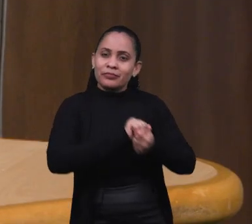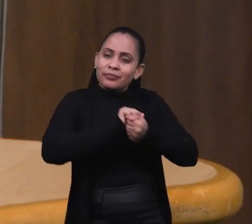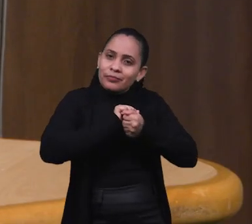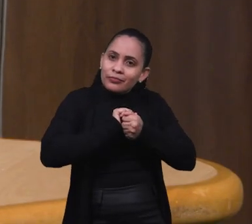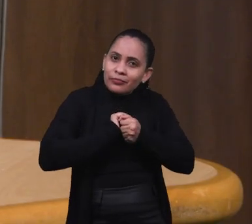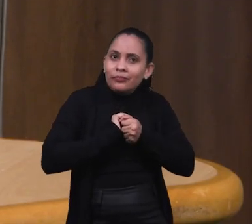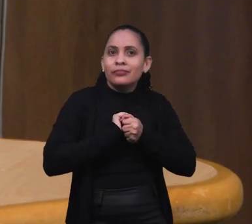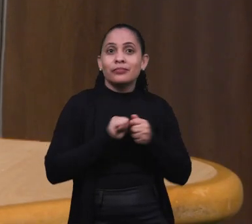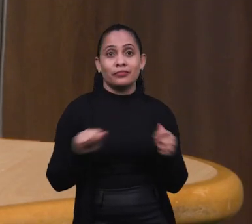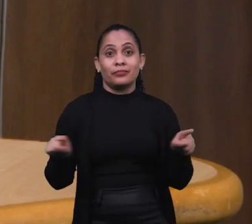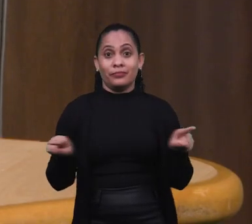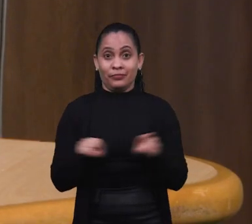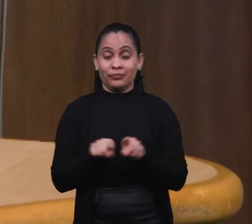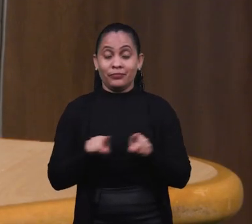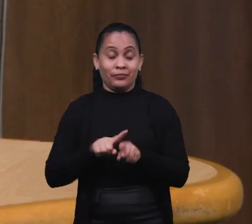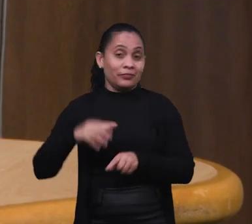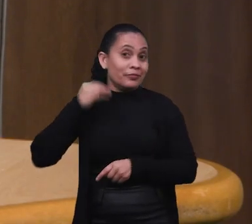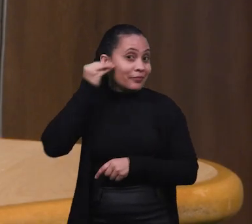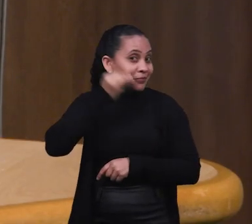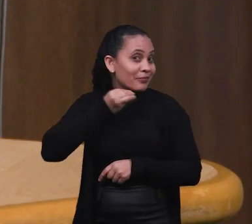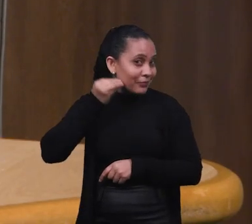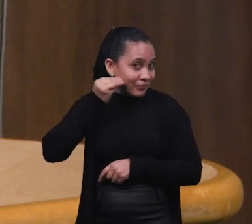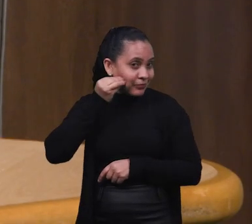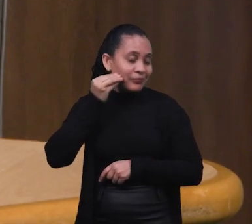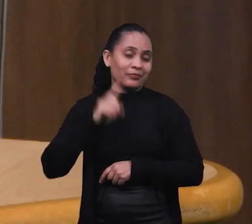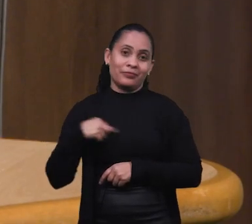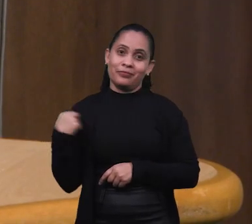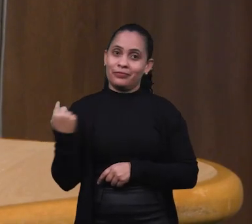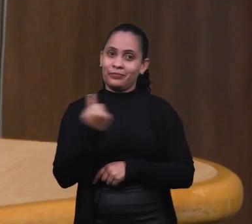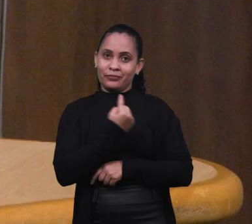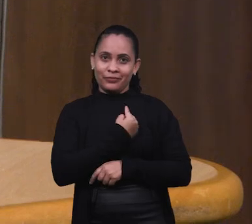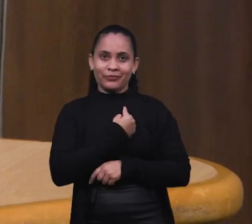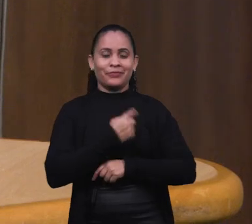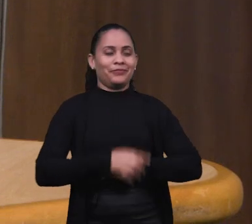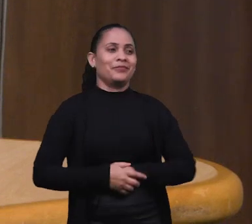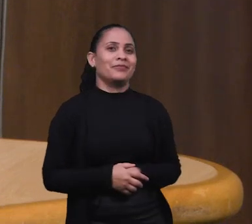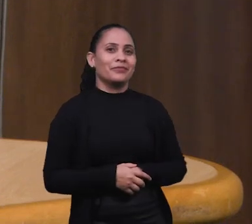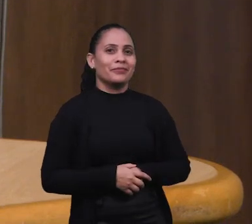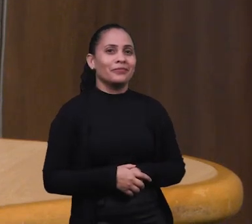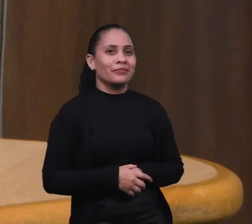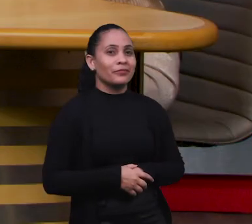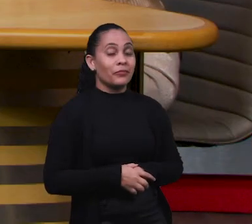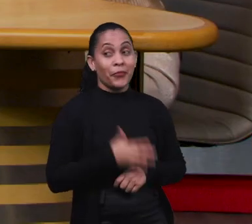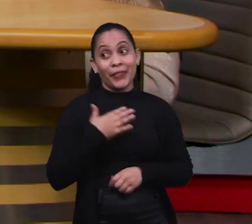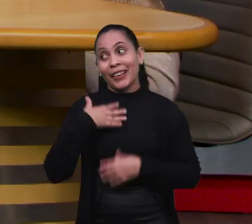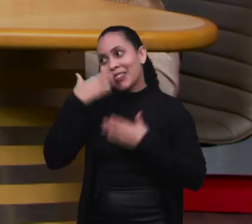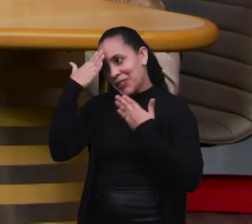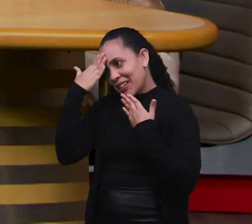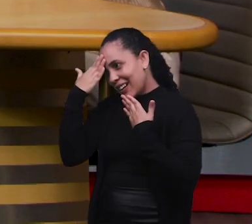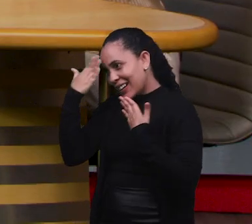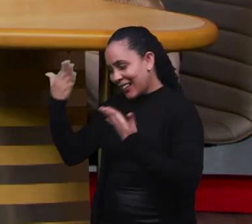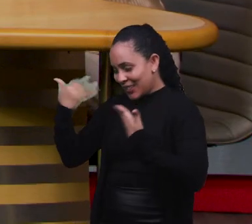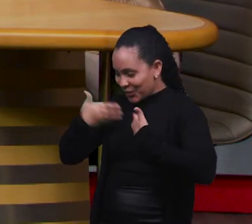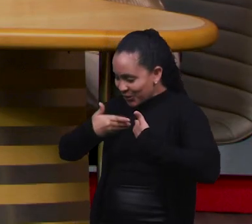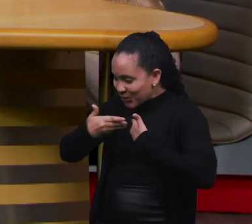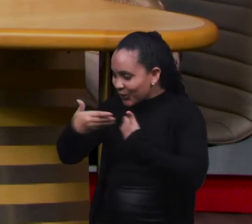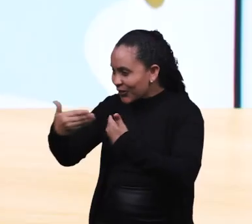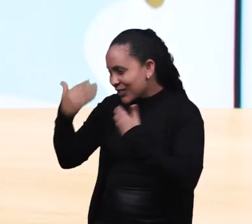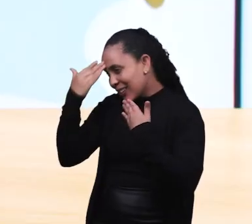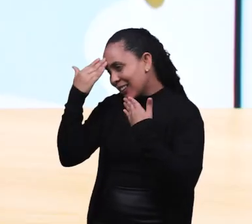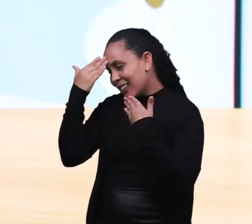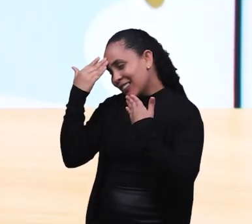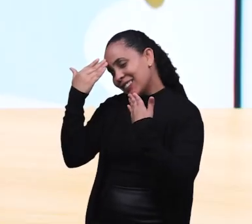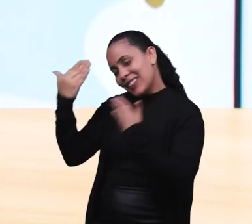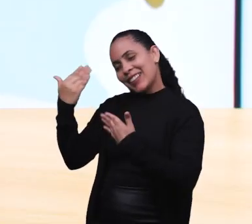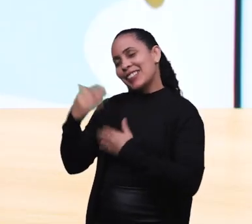aqui falando, Amém. passando essas experiências para nós, viu? Eu que agradeço o convite, Leonice.